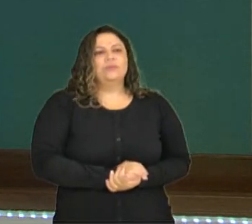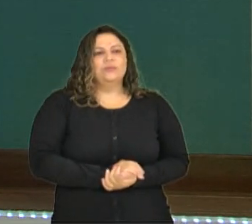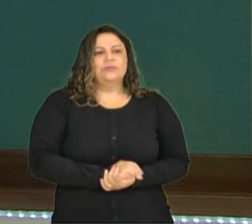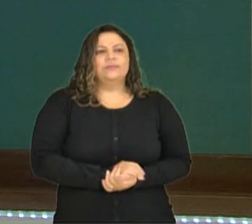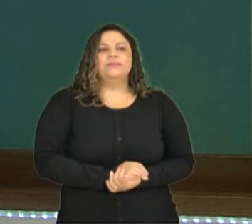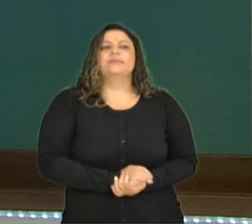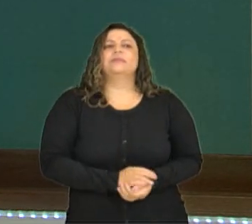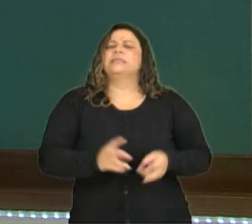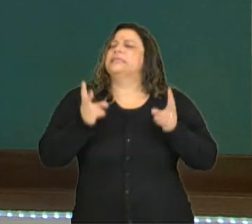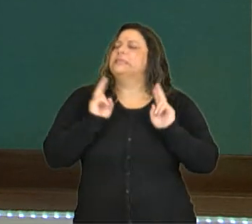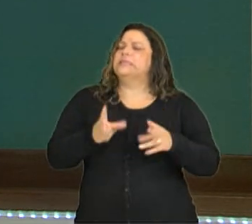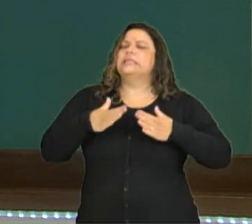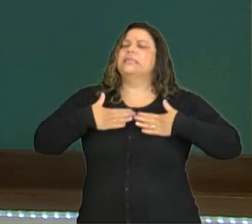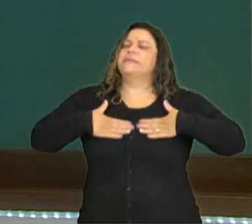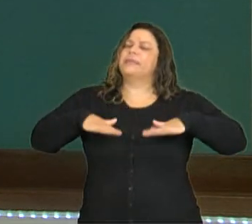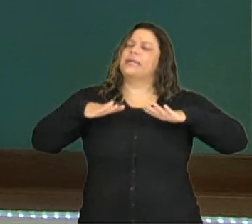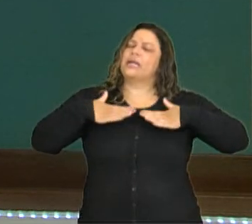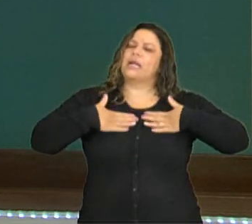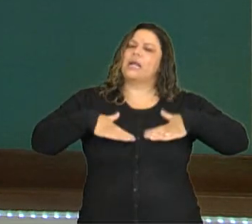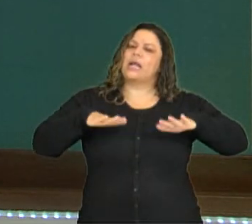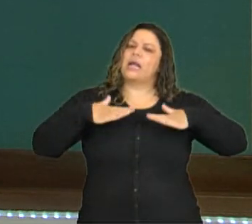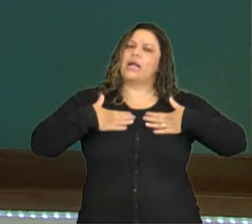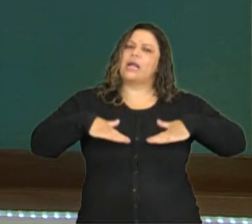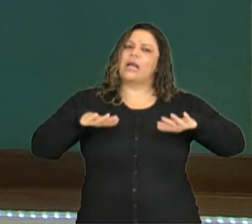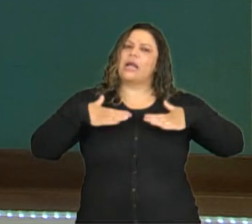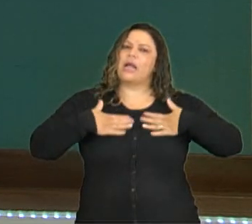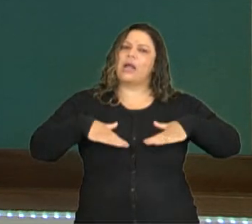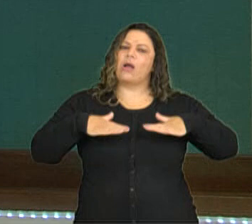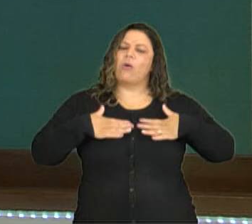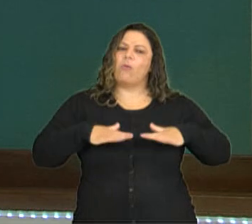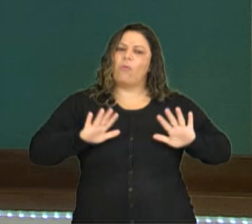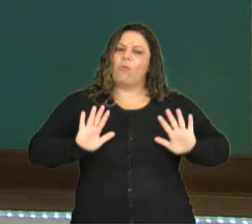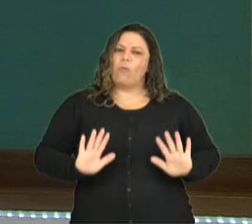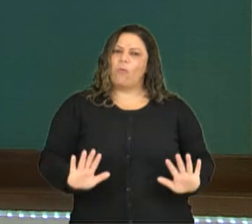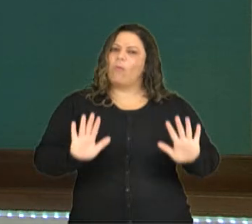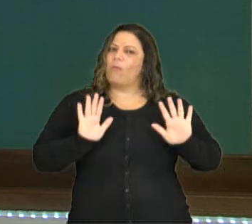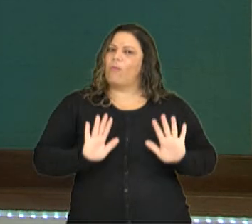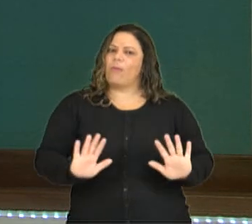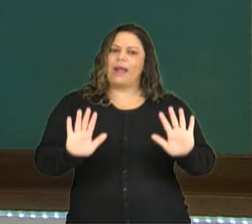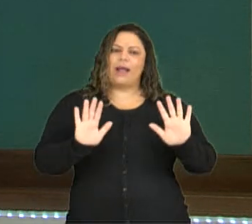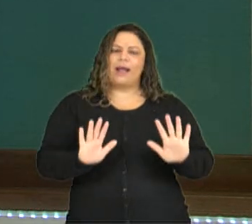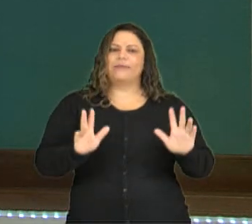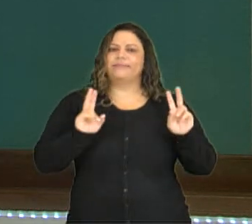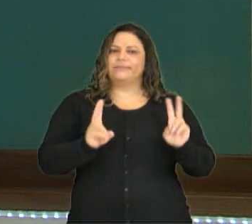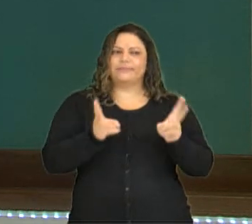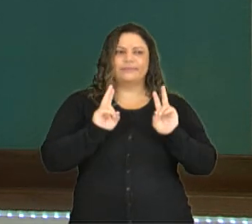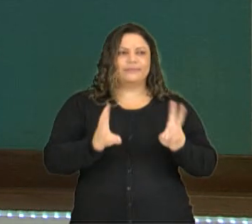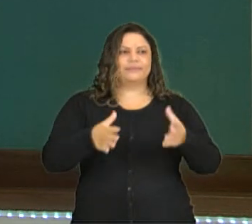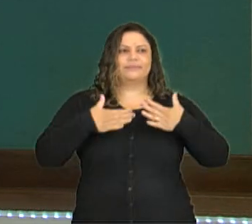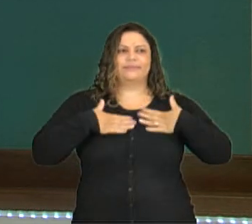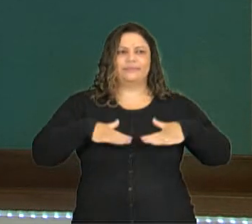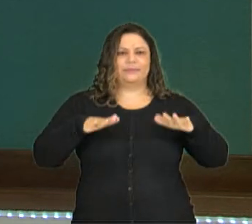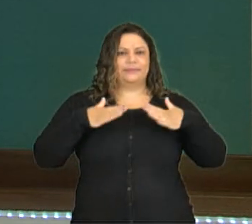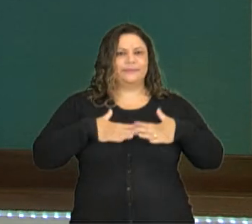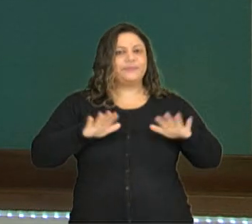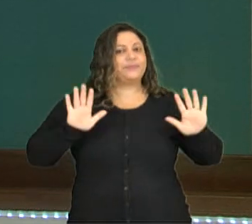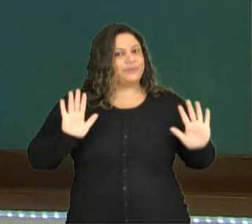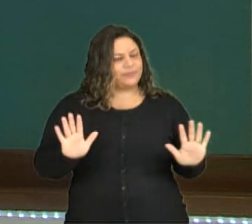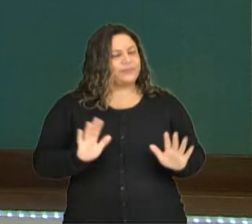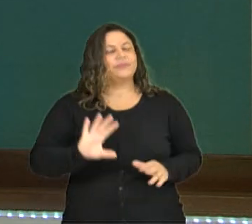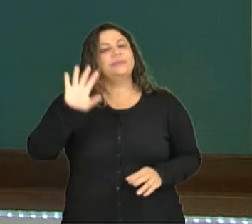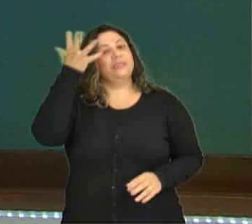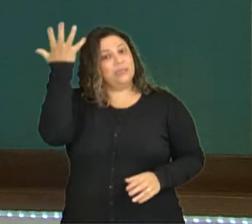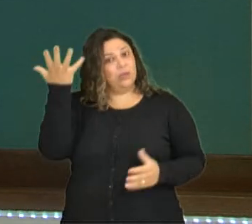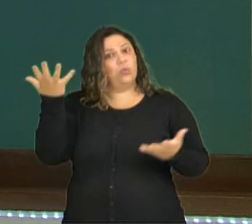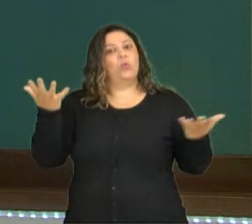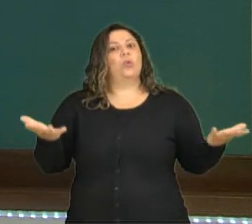Manter sempre a calma durante toda e qualquer situação. Então, você está jogando, você sempre tem que manter a calma. Às vezes acontece